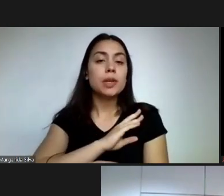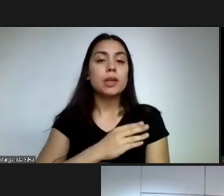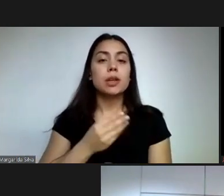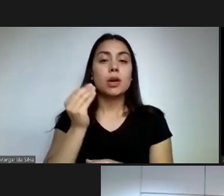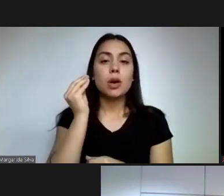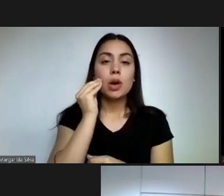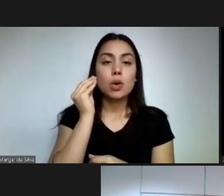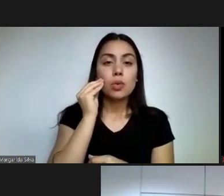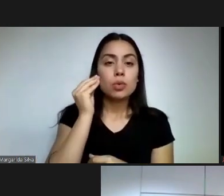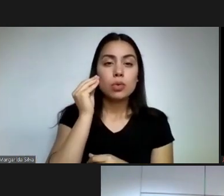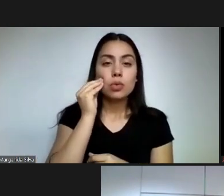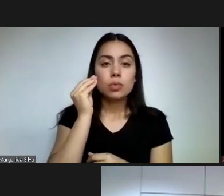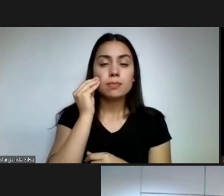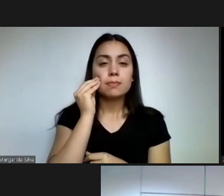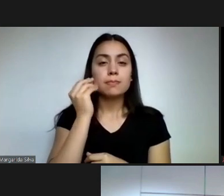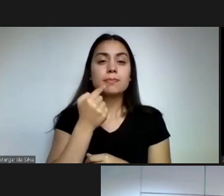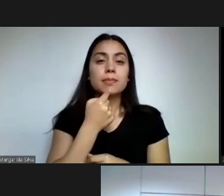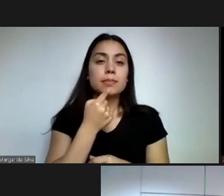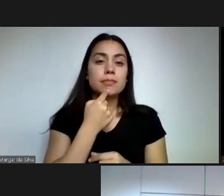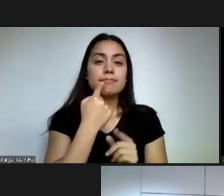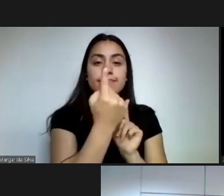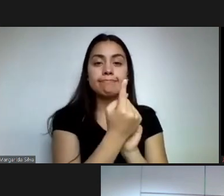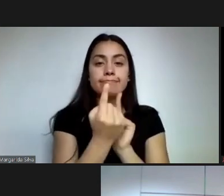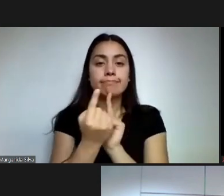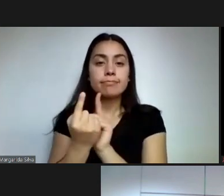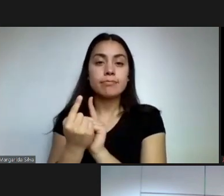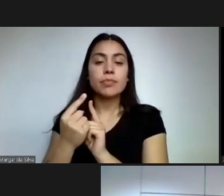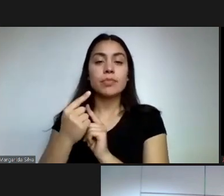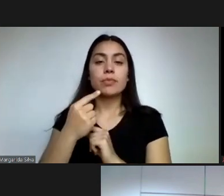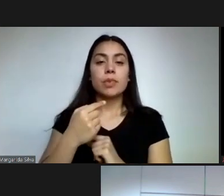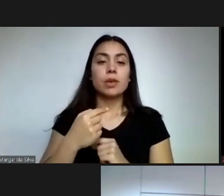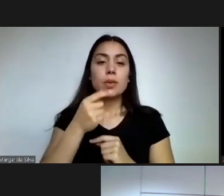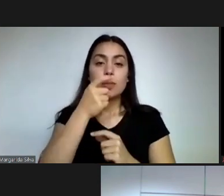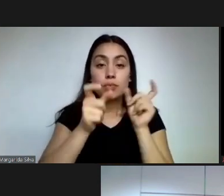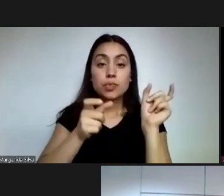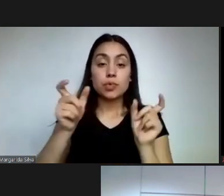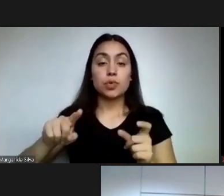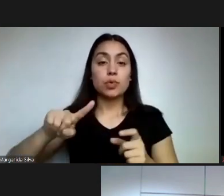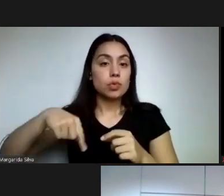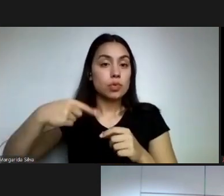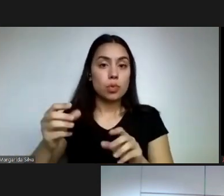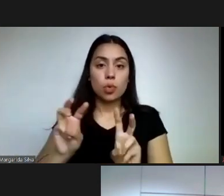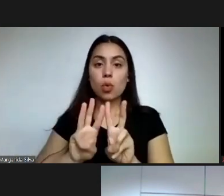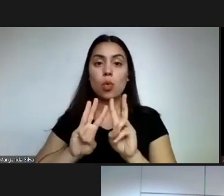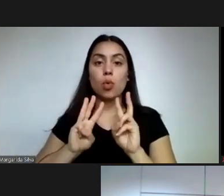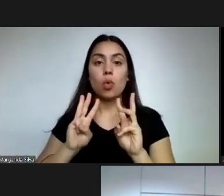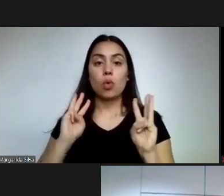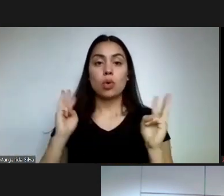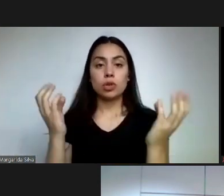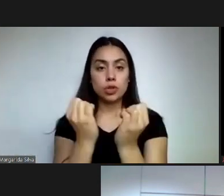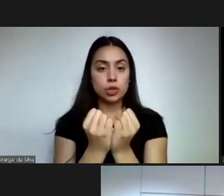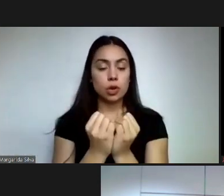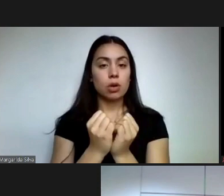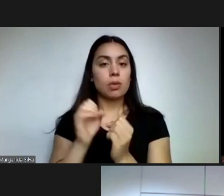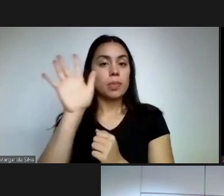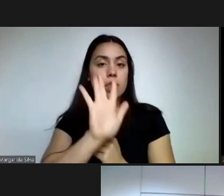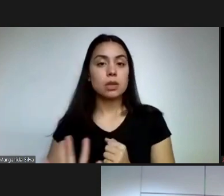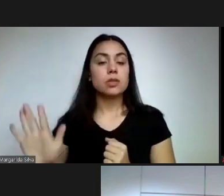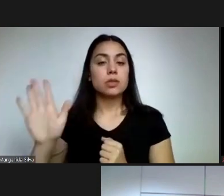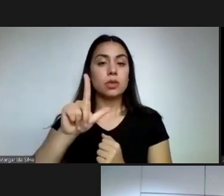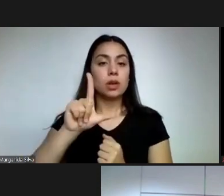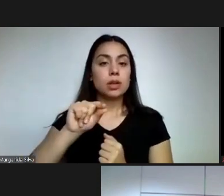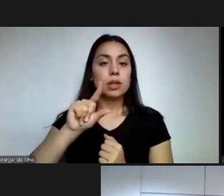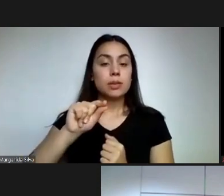de capacitação e de multiplicação com outros jovens, através de workshops mais curtos a nível nacional, e voltaram a um